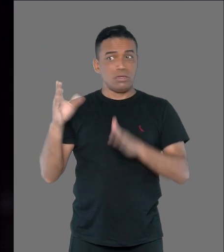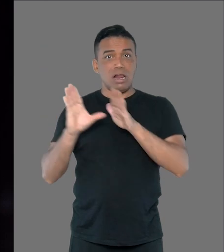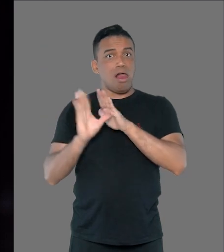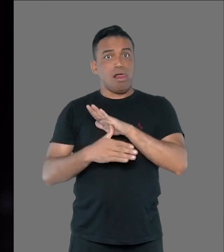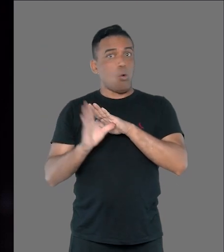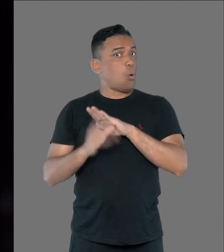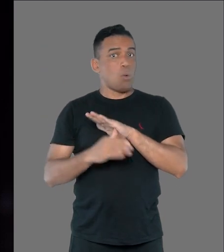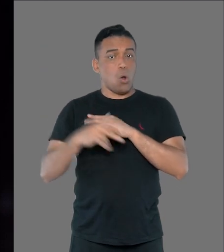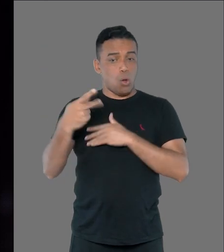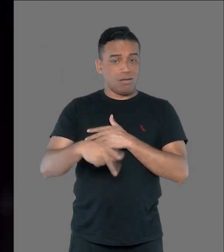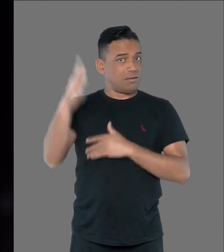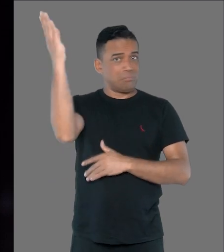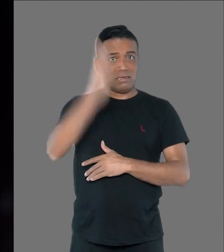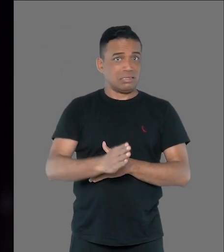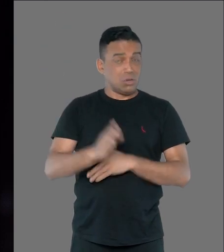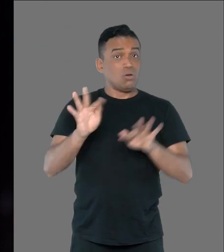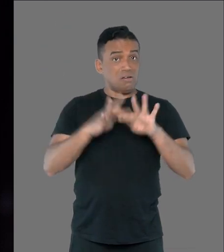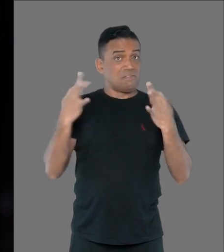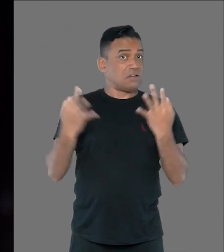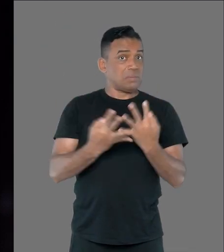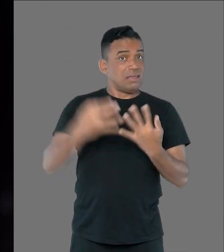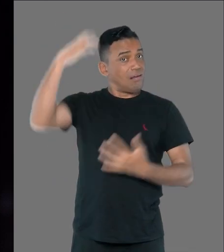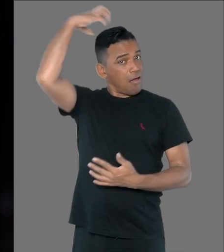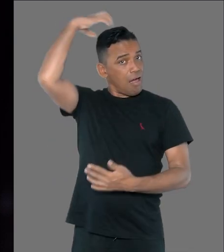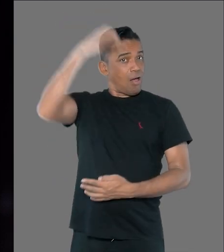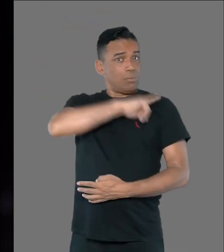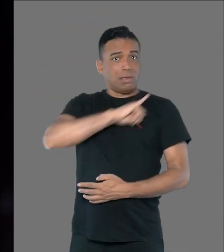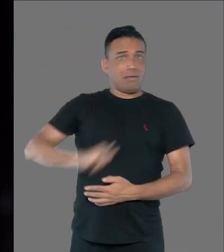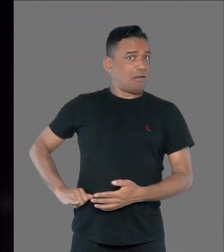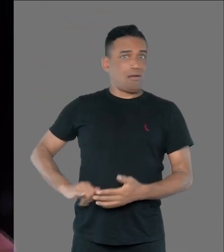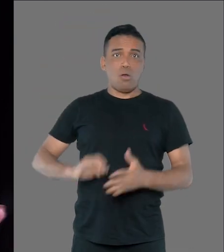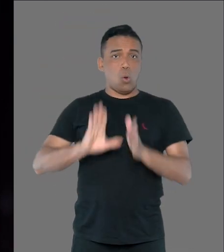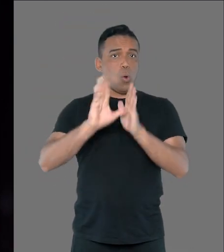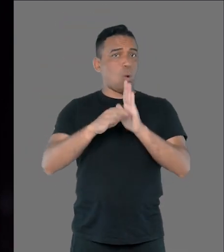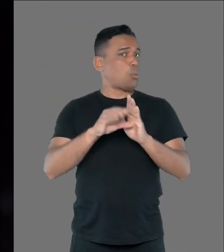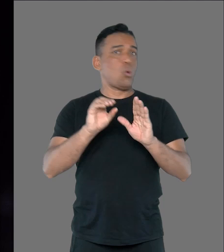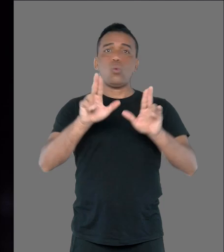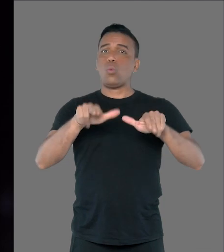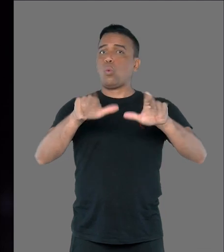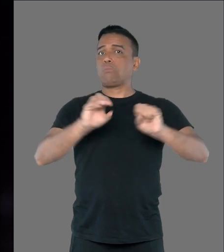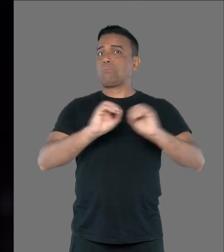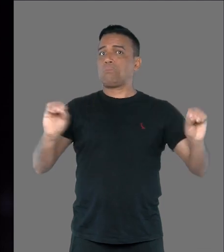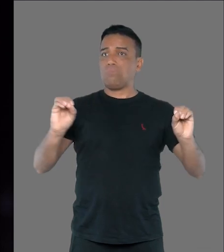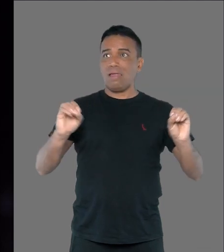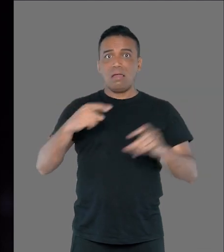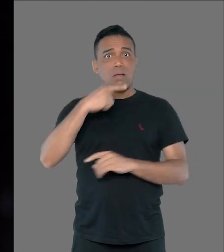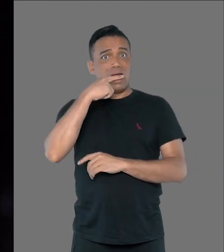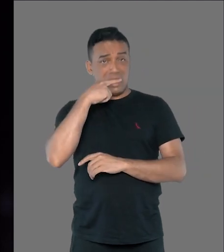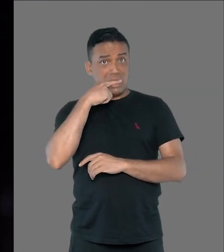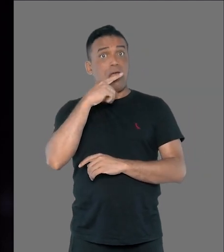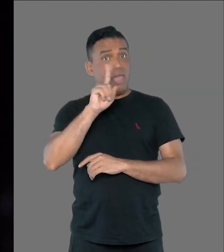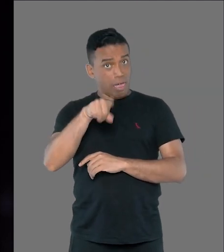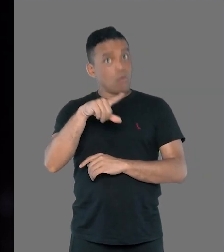Tesouro Nacional, foram os nossos Orleans e Bragança. É realmente invejável, um belo